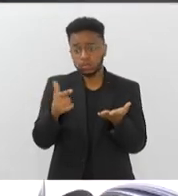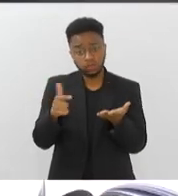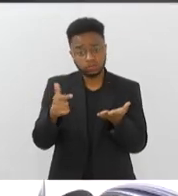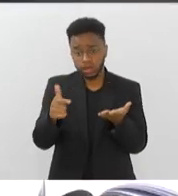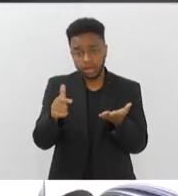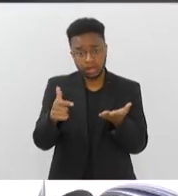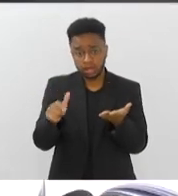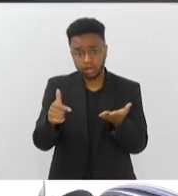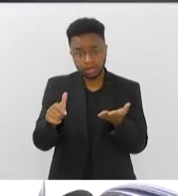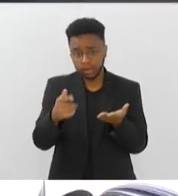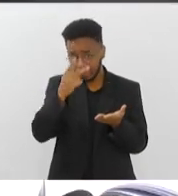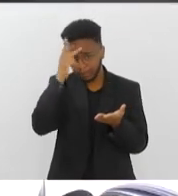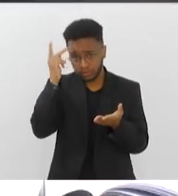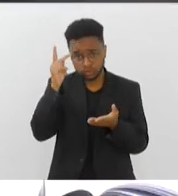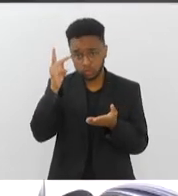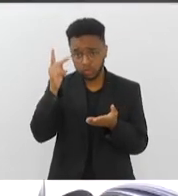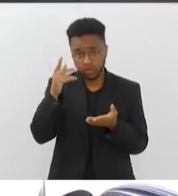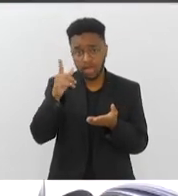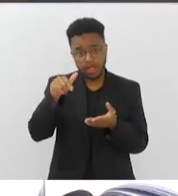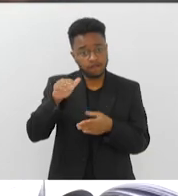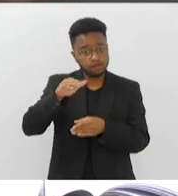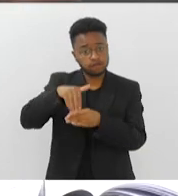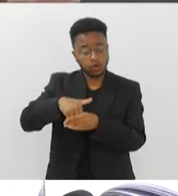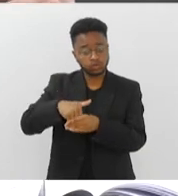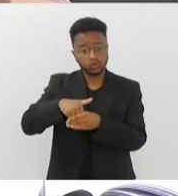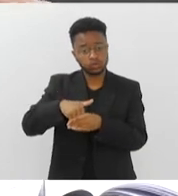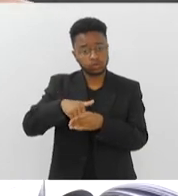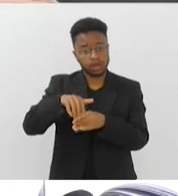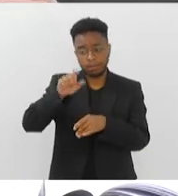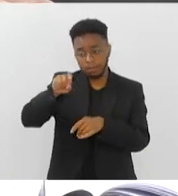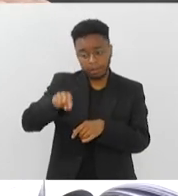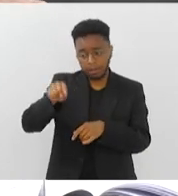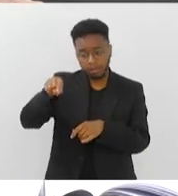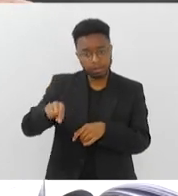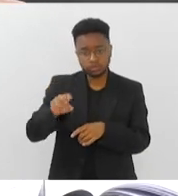tem mais, a votação eletrônica. Contei voto no papel,